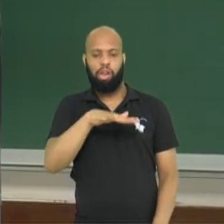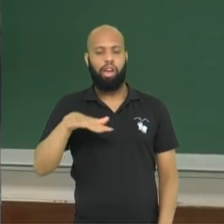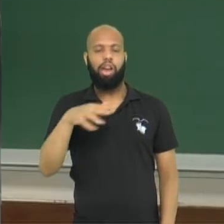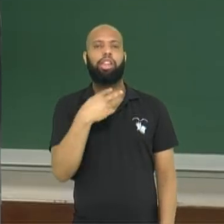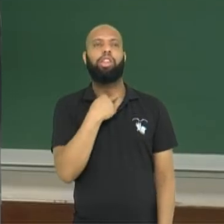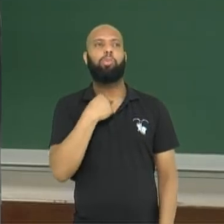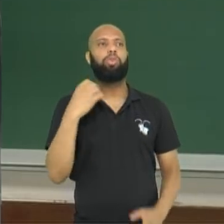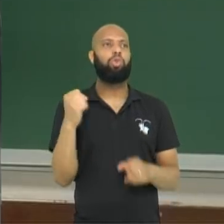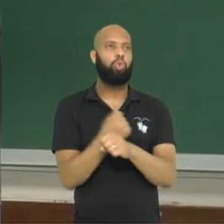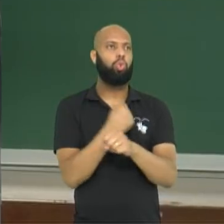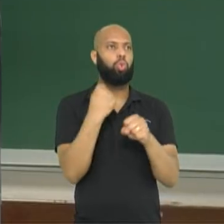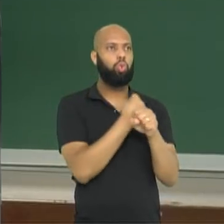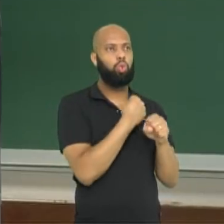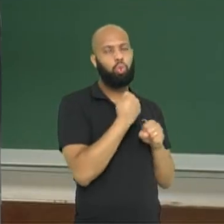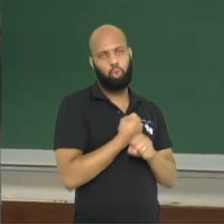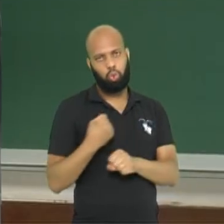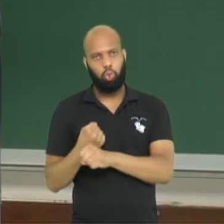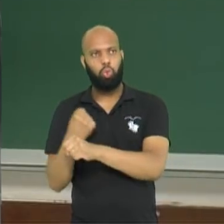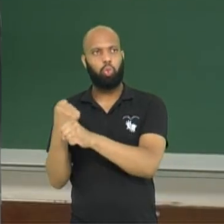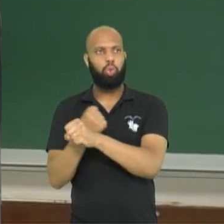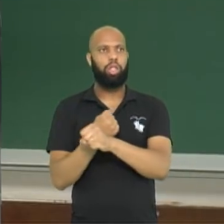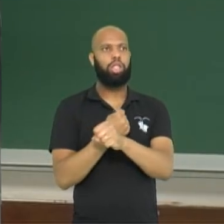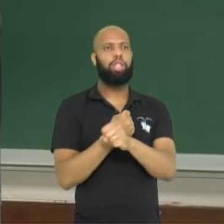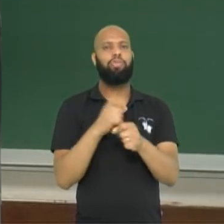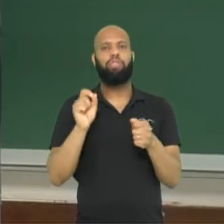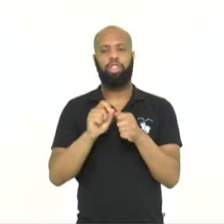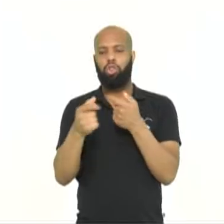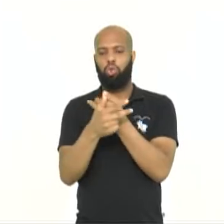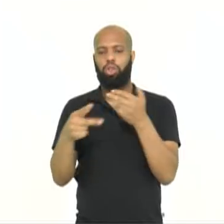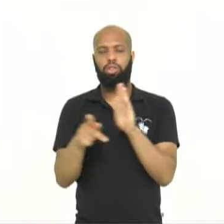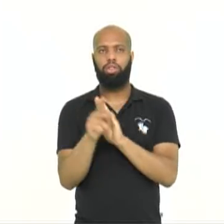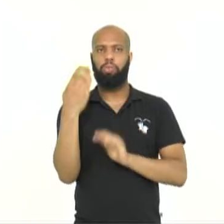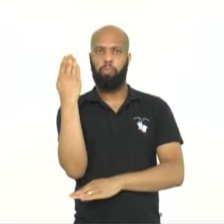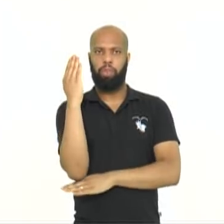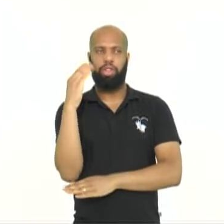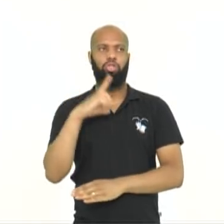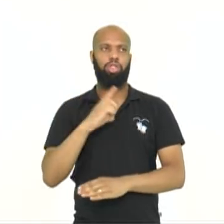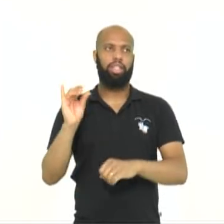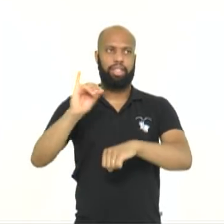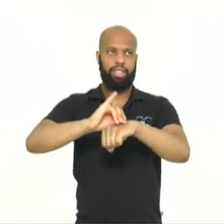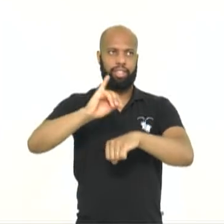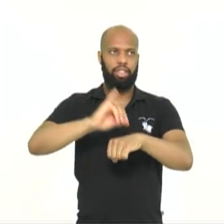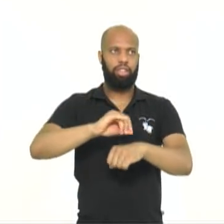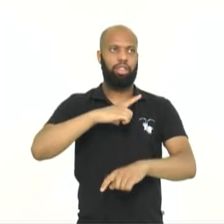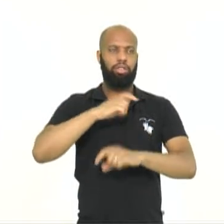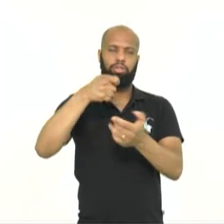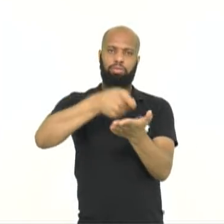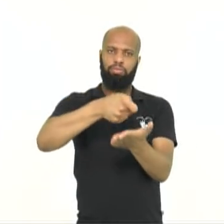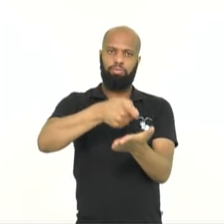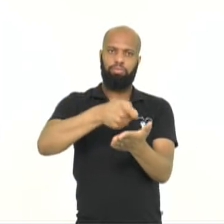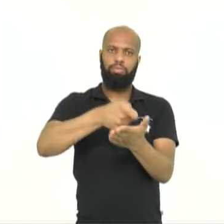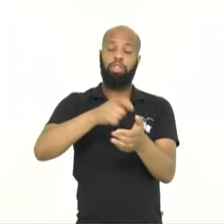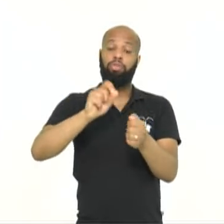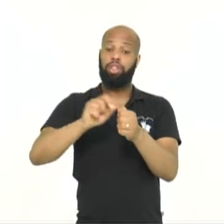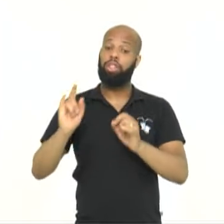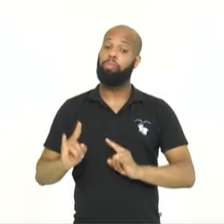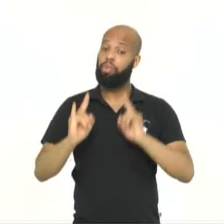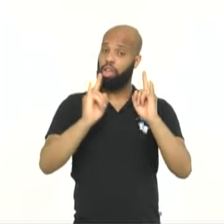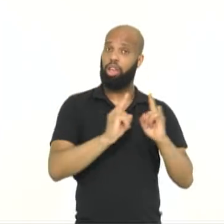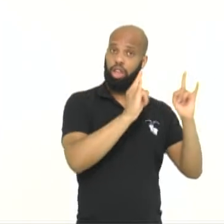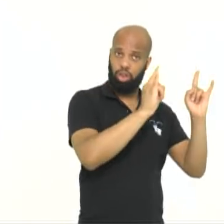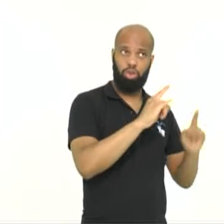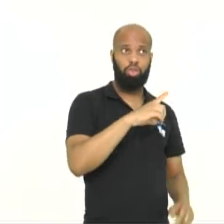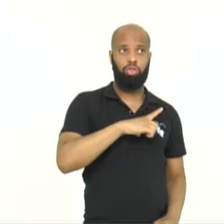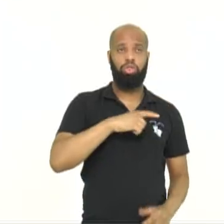a construção de edificações de madeira. A parte mais central já exigia a construção de prédios. As